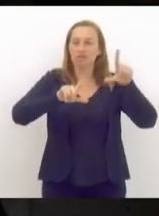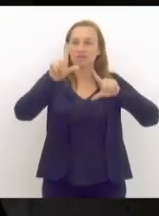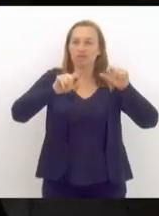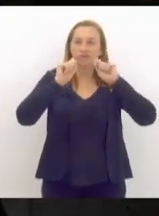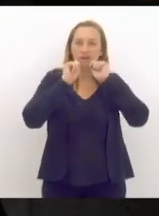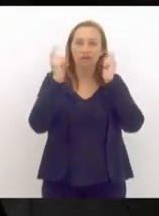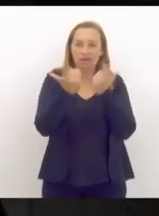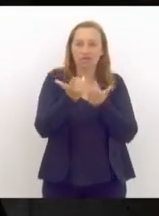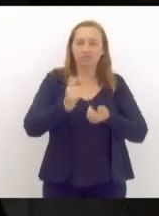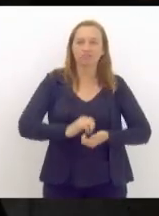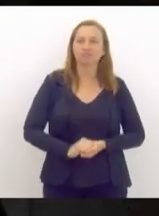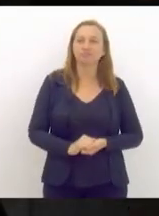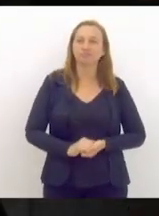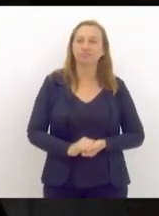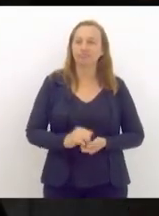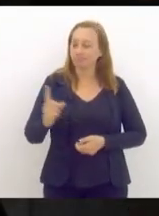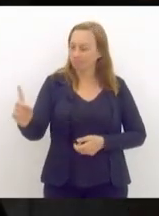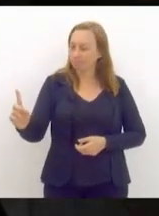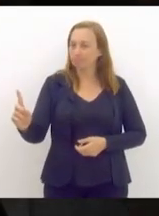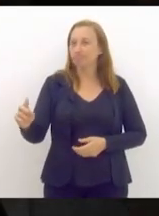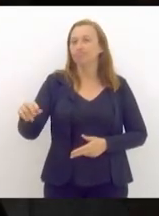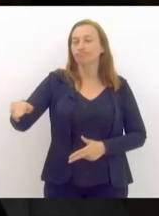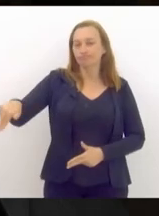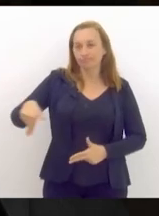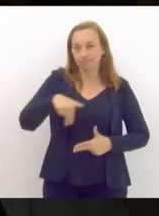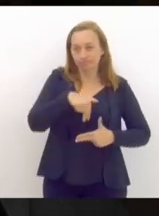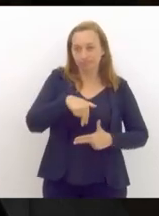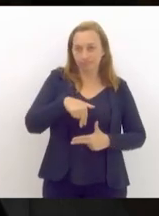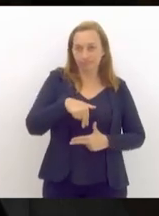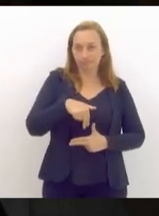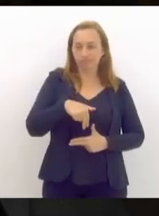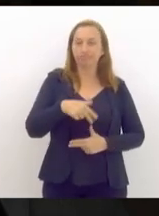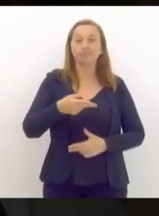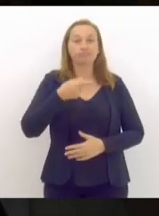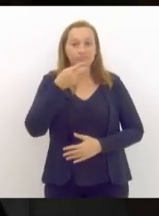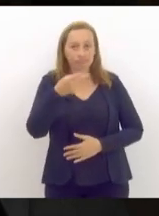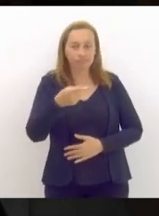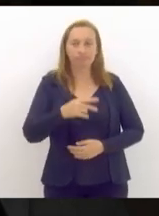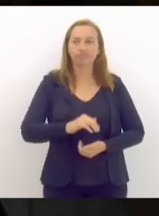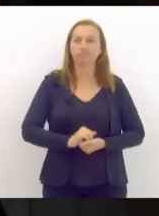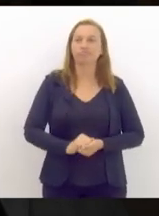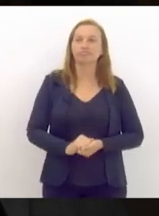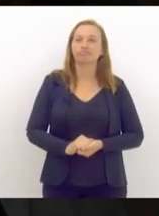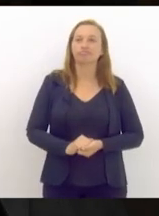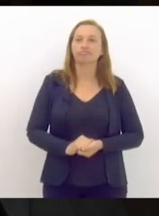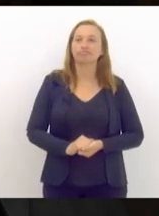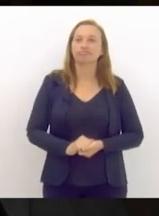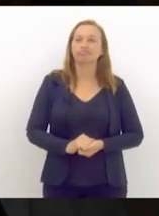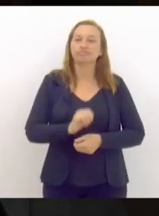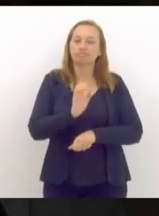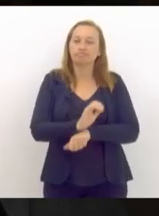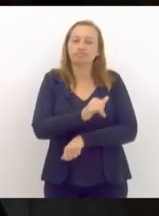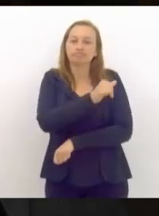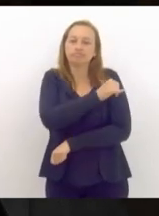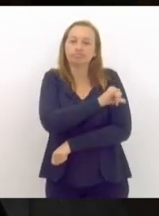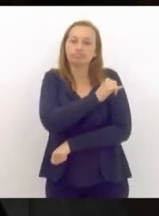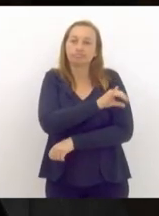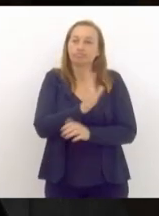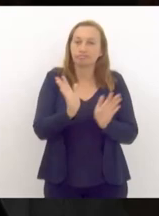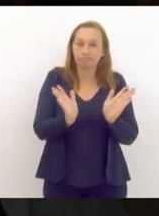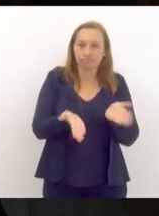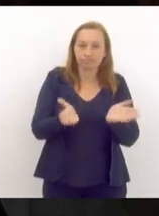Alerj. Eu venho à tribuna no dia de hoje reiterar que o Estado do Rio de Janeiro